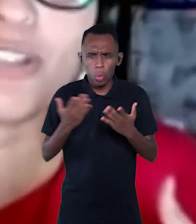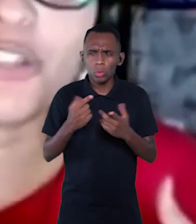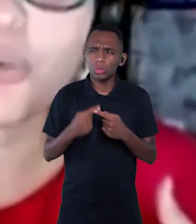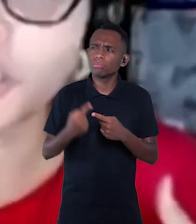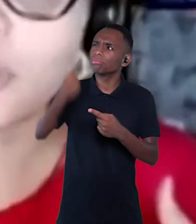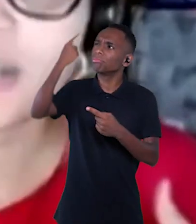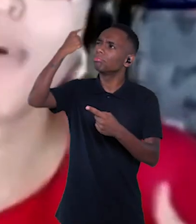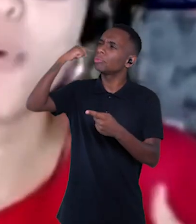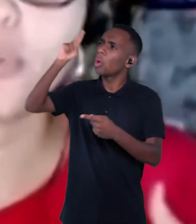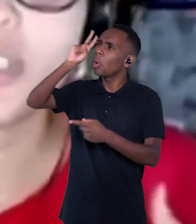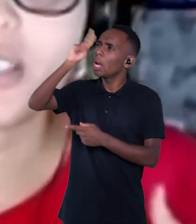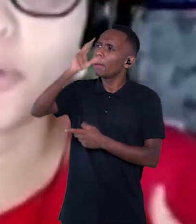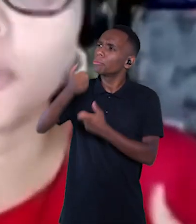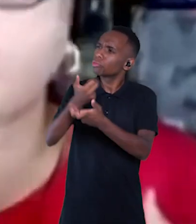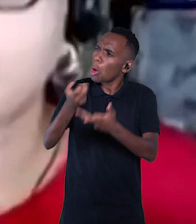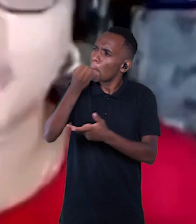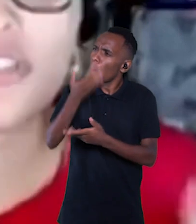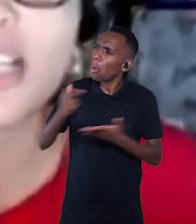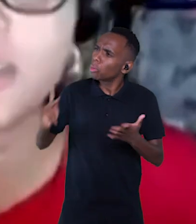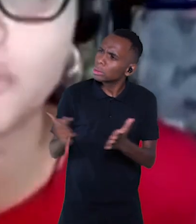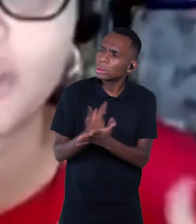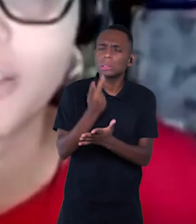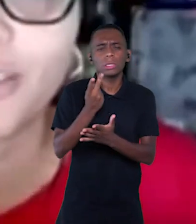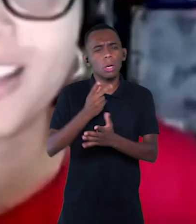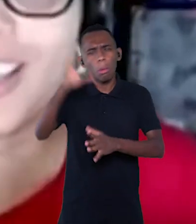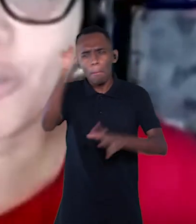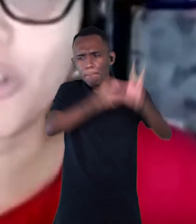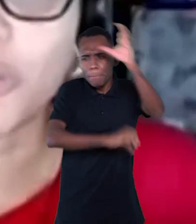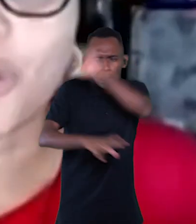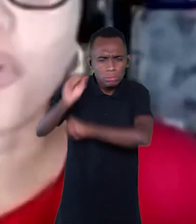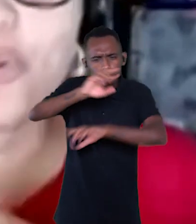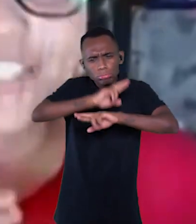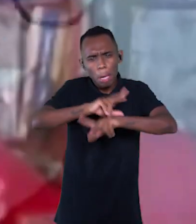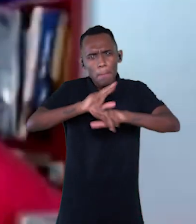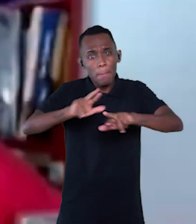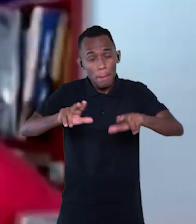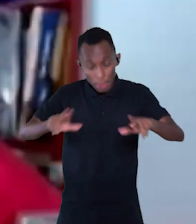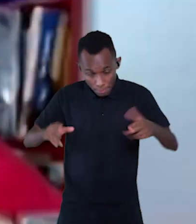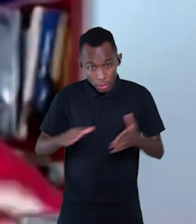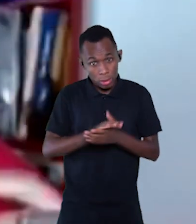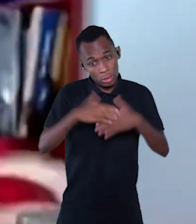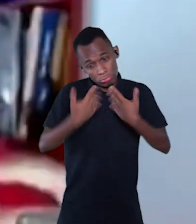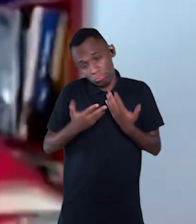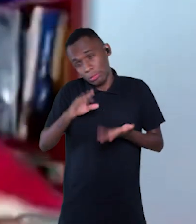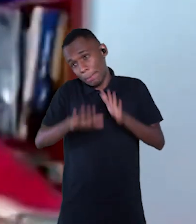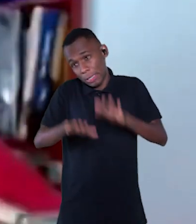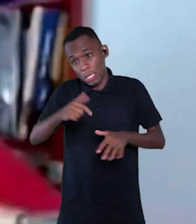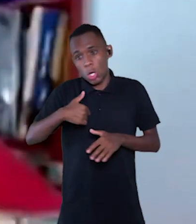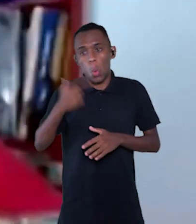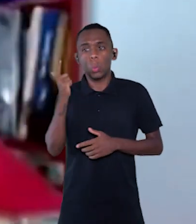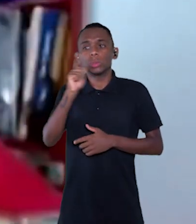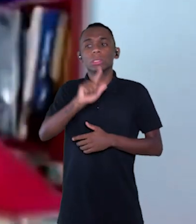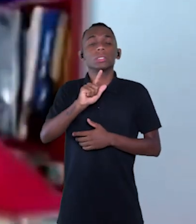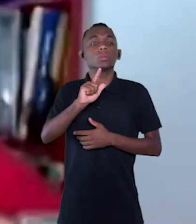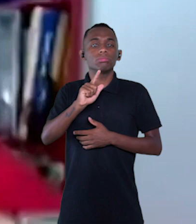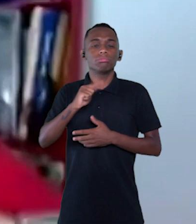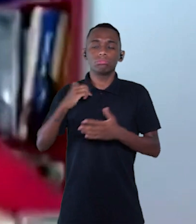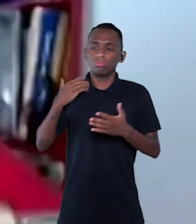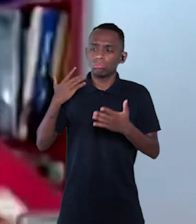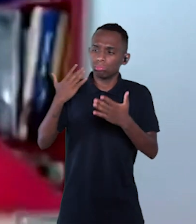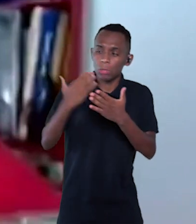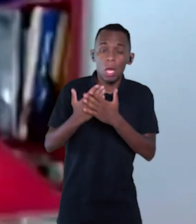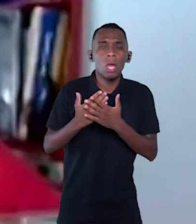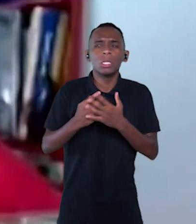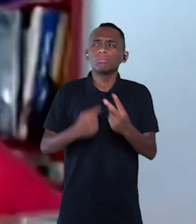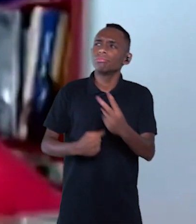trás e falo, gente, quanta coisa boa aconteceu e quanto aprendizado veio, e talvez eu consiga, com a maturidade que o tempo vai nos trazendo, a